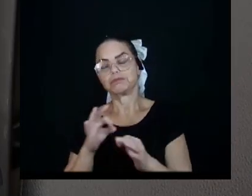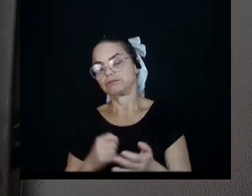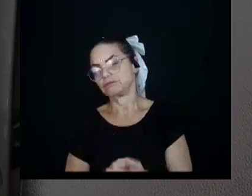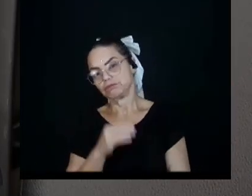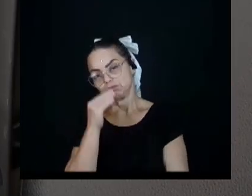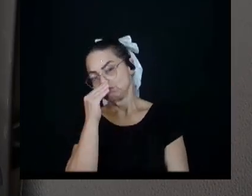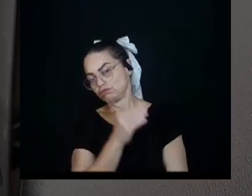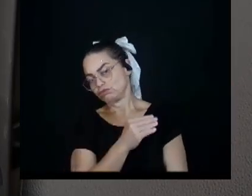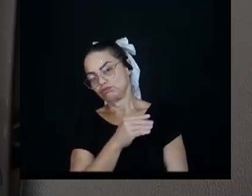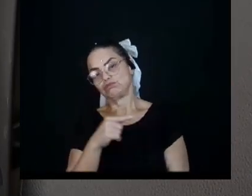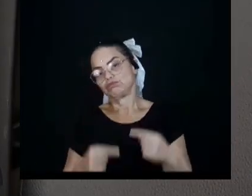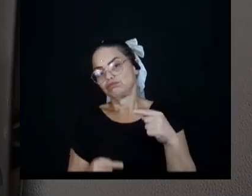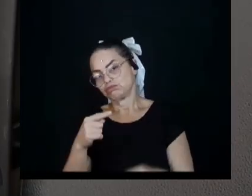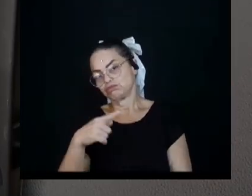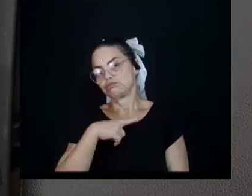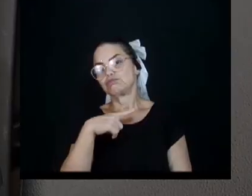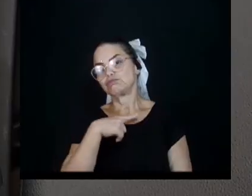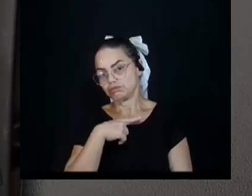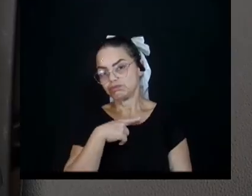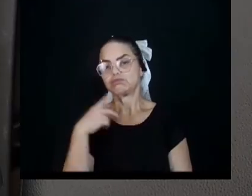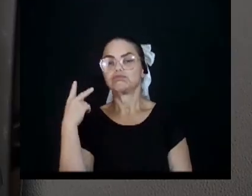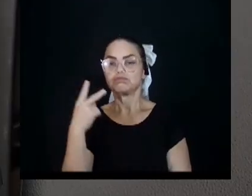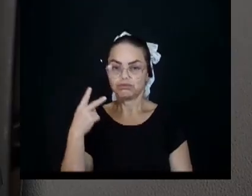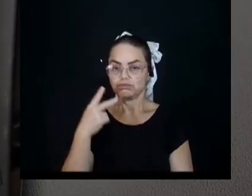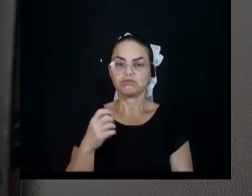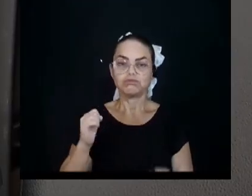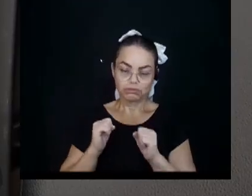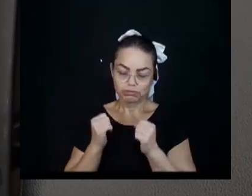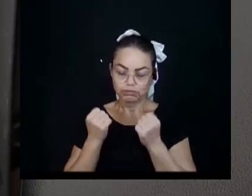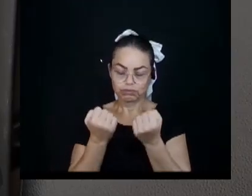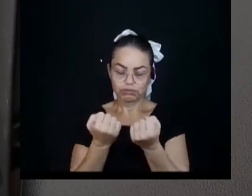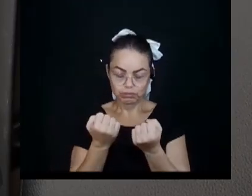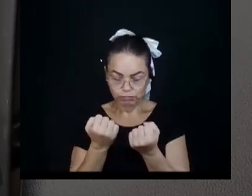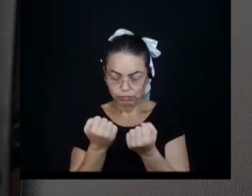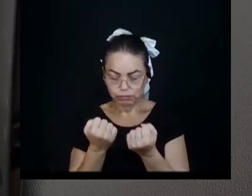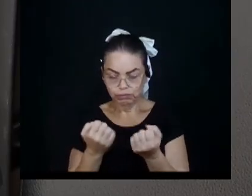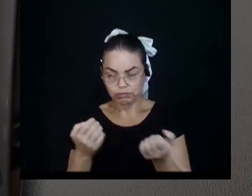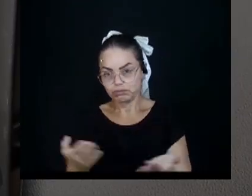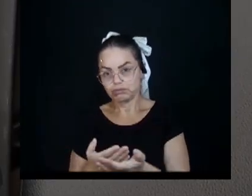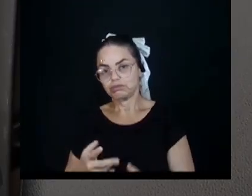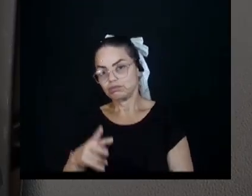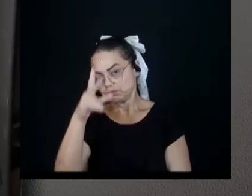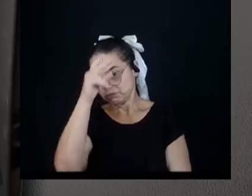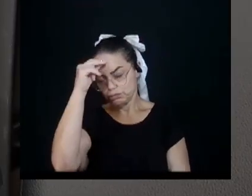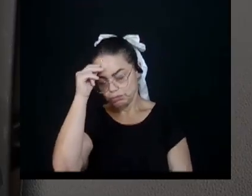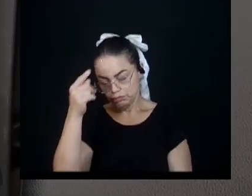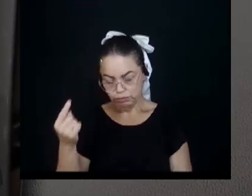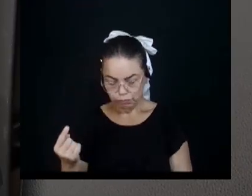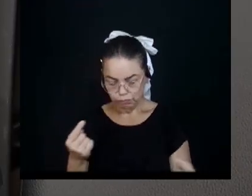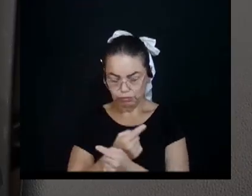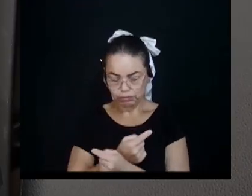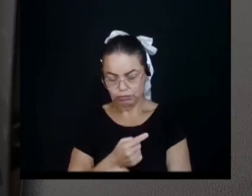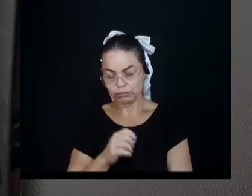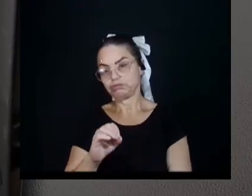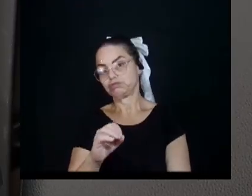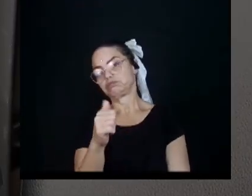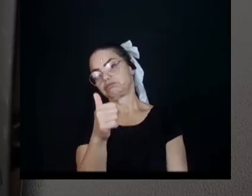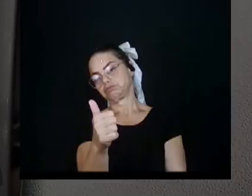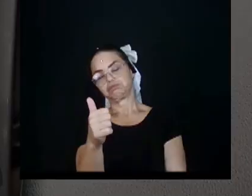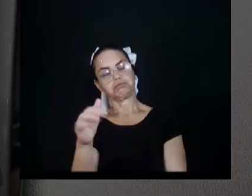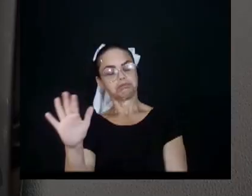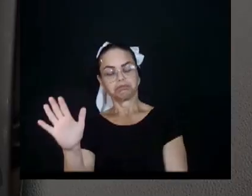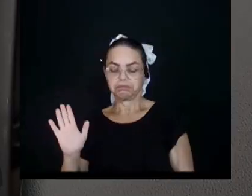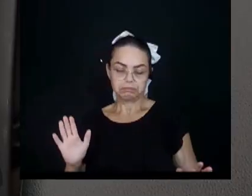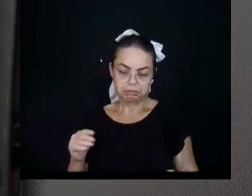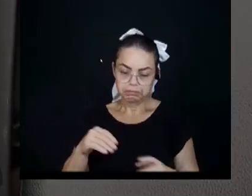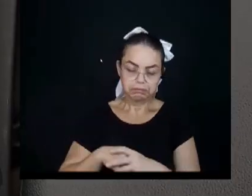existe aqueles vereadores que defendem o atual prefeito, os que são contra. Ok, isso está dentro da luta